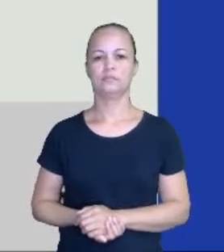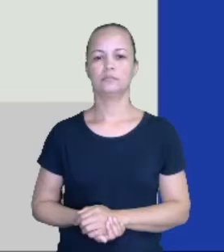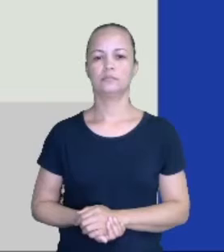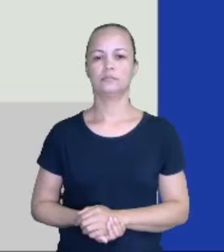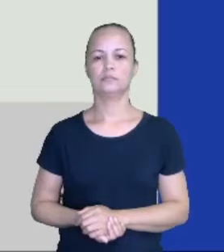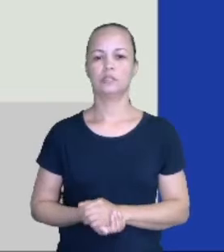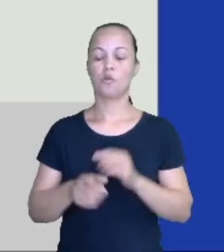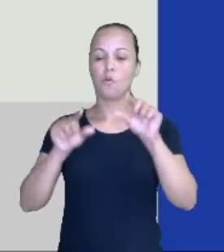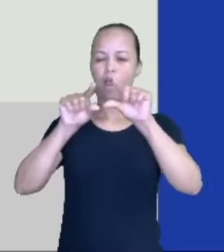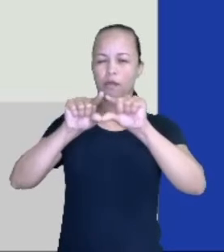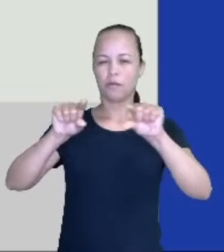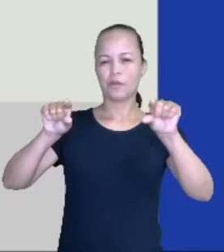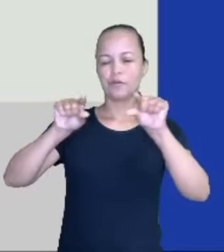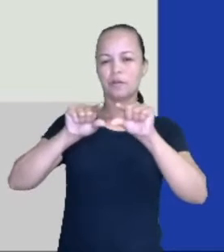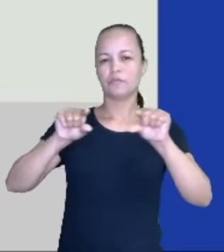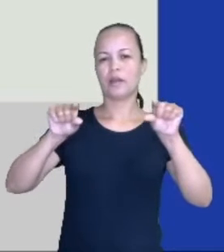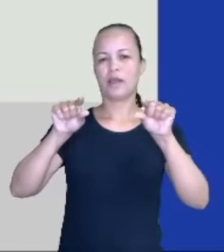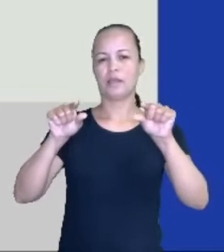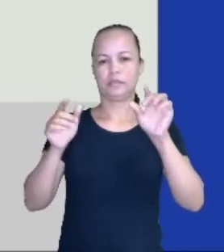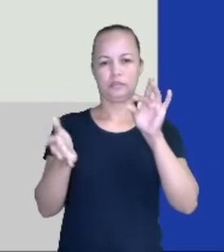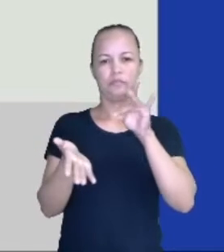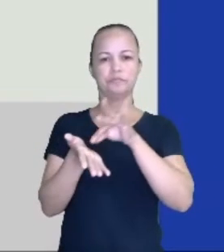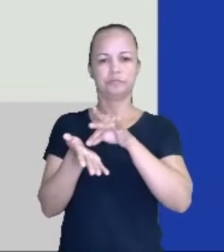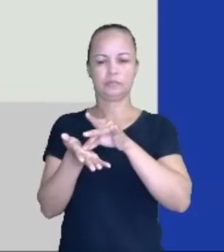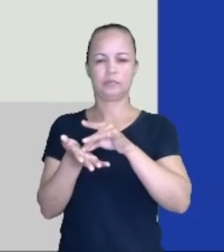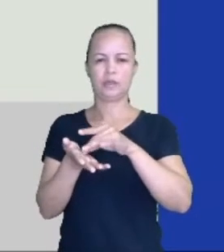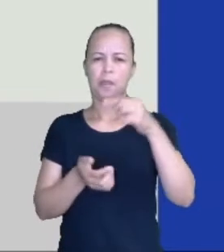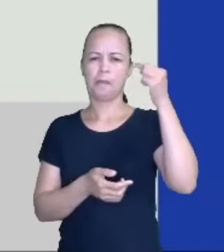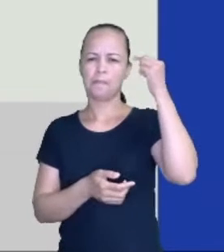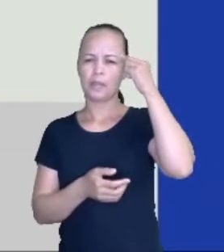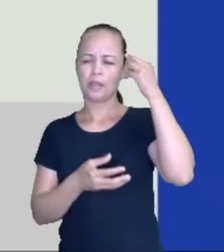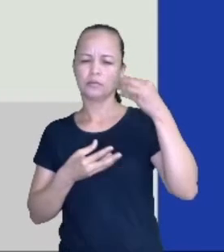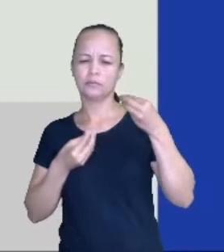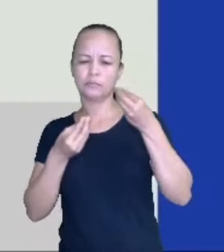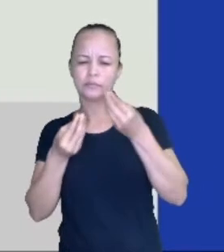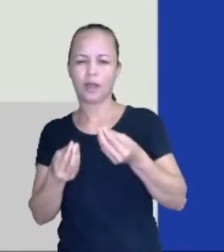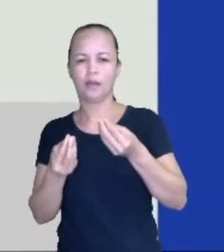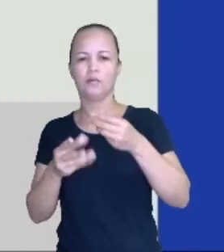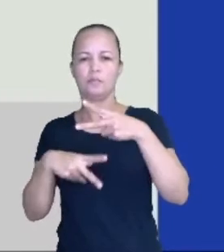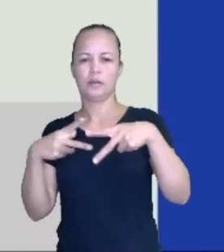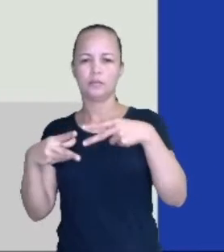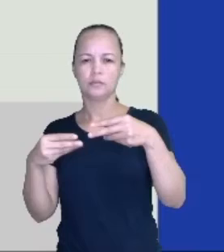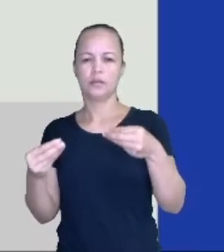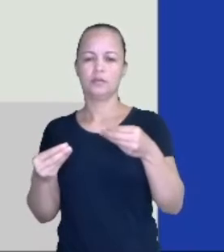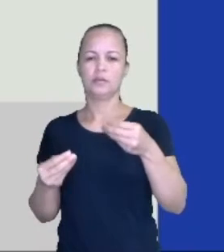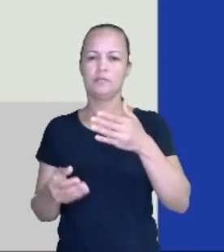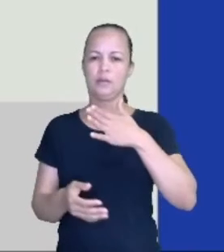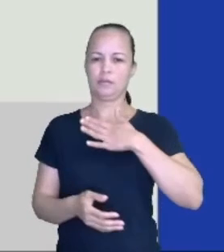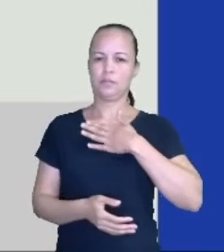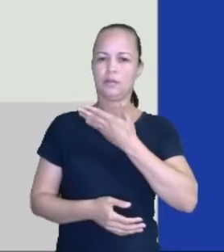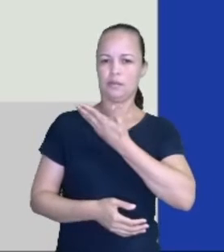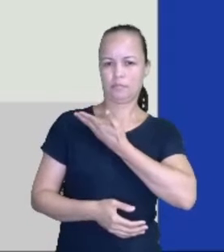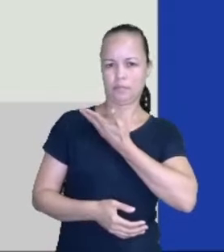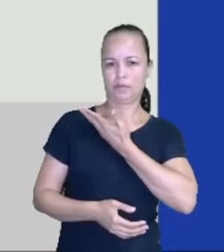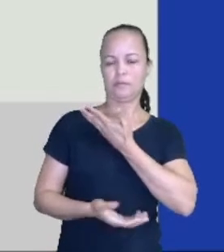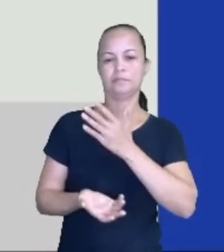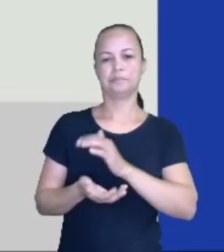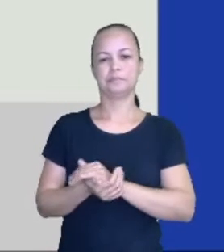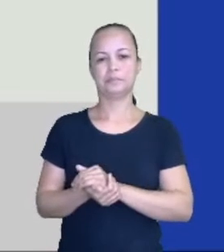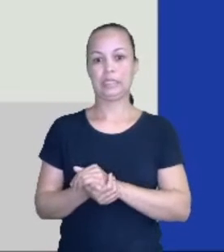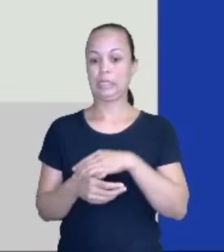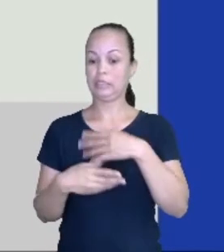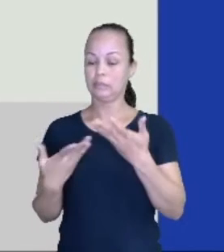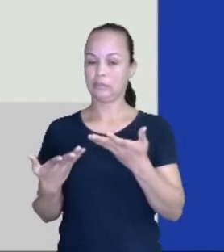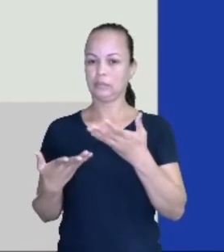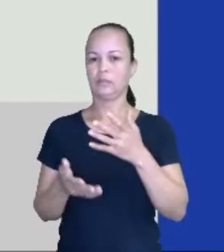Ó, uma frase ali afirmativa. Penso dá-lo para Renata, minha melhor amiga. Então o presente já